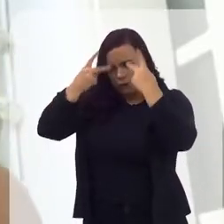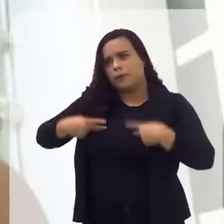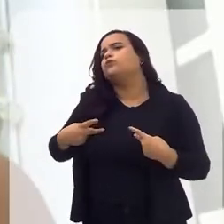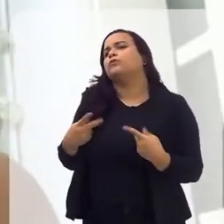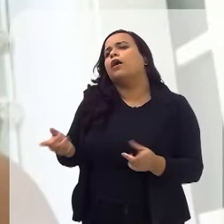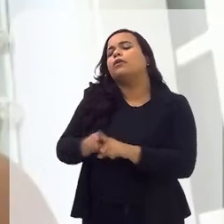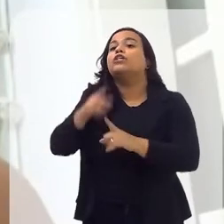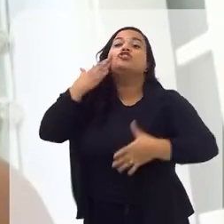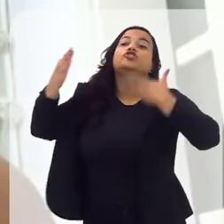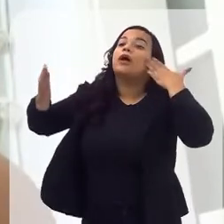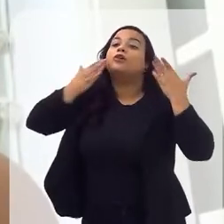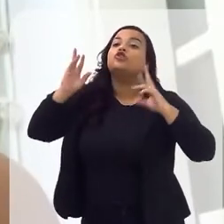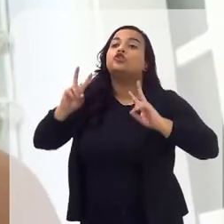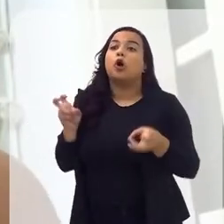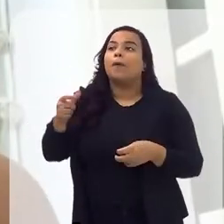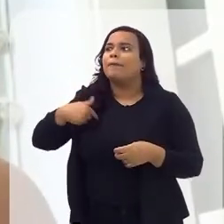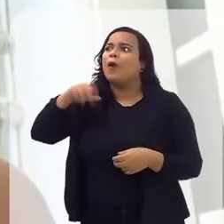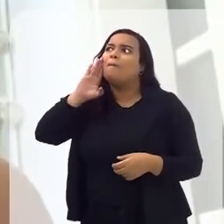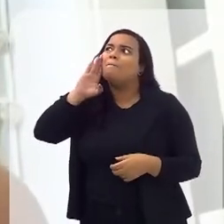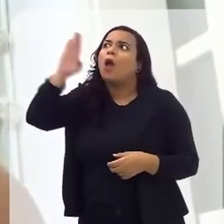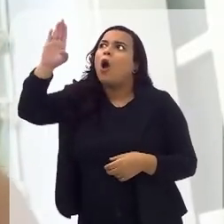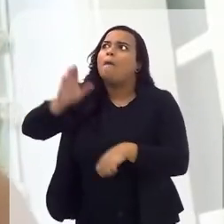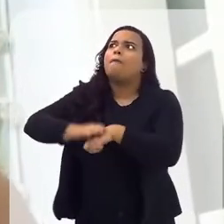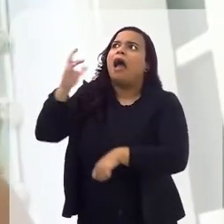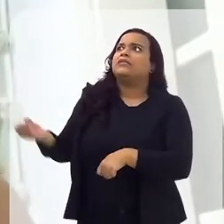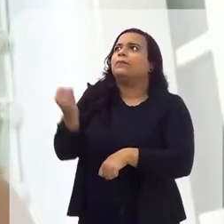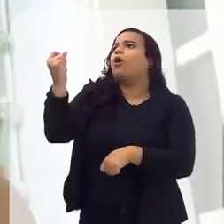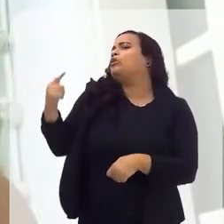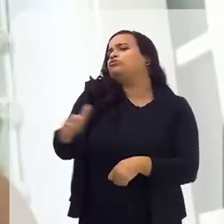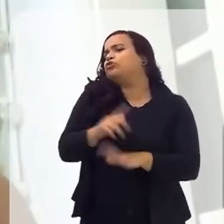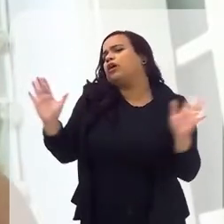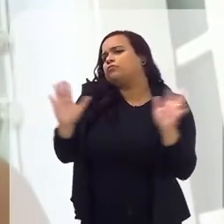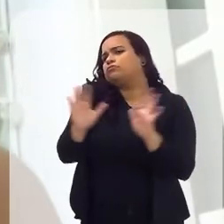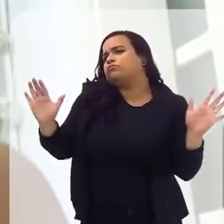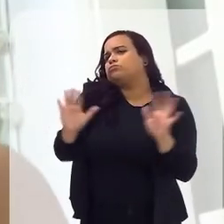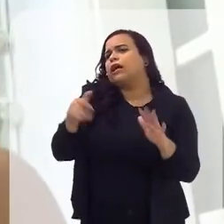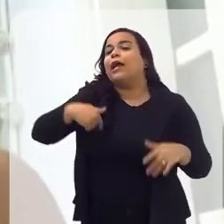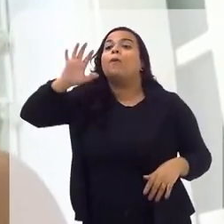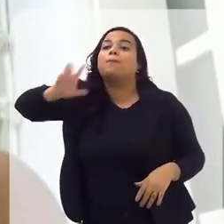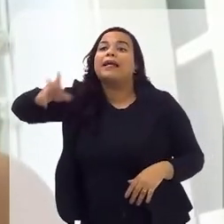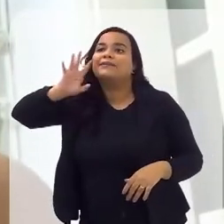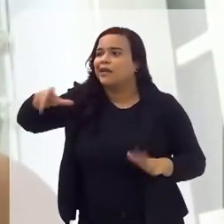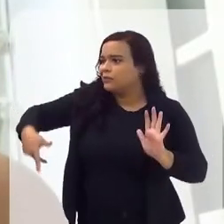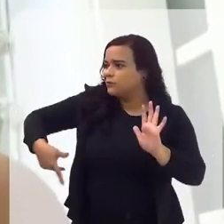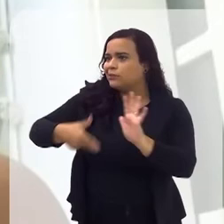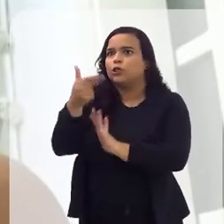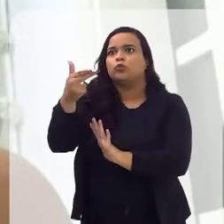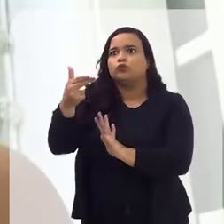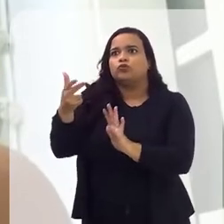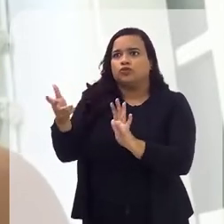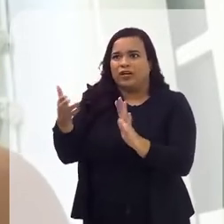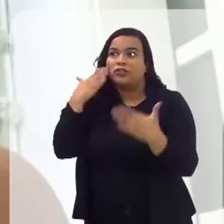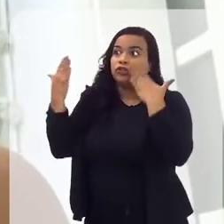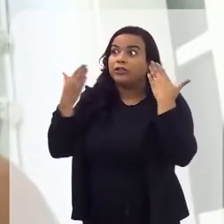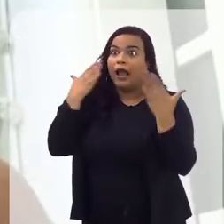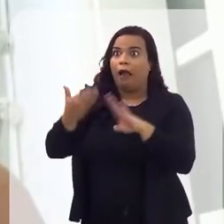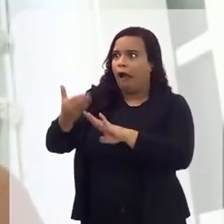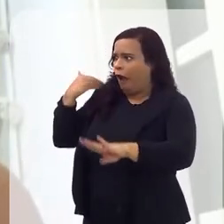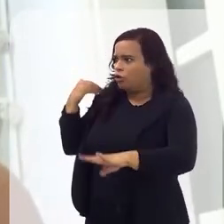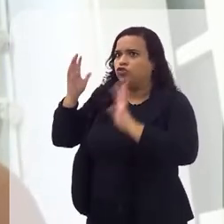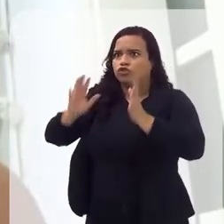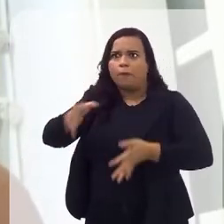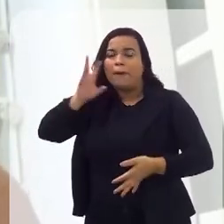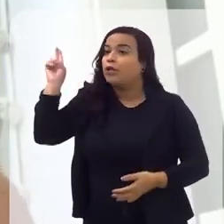via, a questão estética nunca foi uma prioridade exatamente na minha vida. Eu nunca pensei em fazer uma cirurgia estética antes. Isso